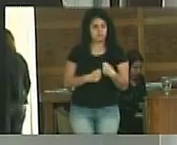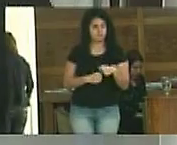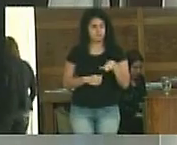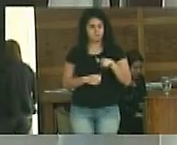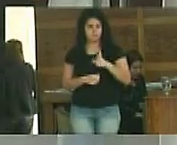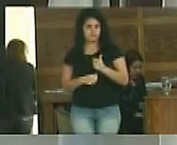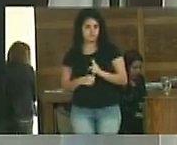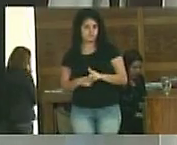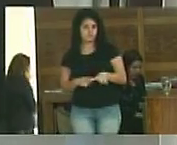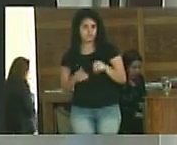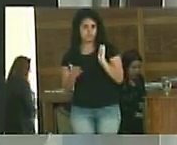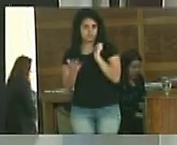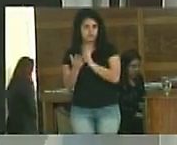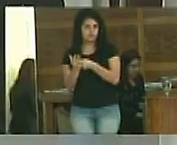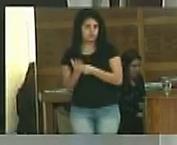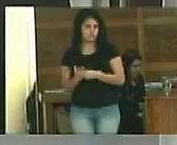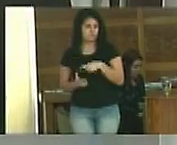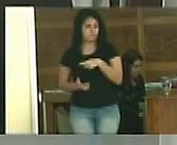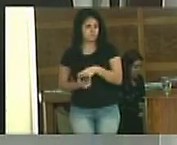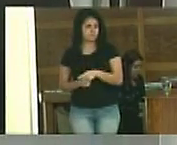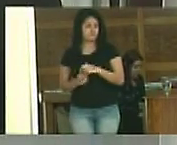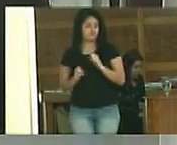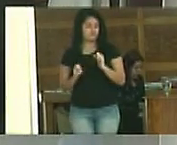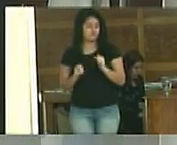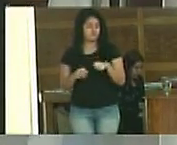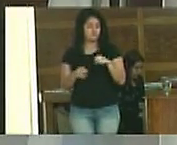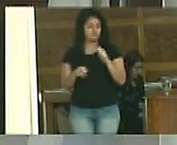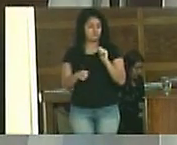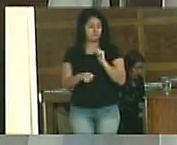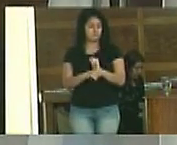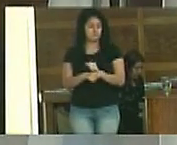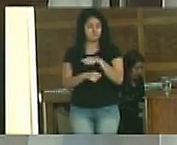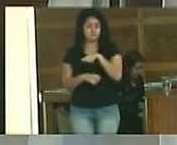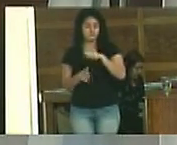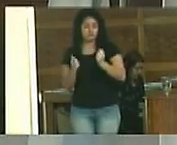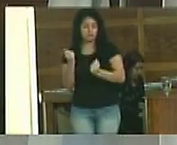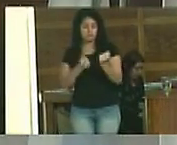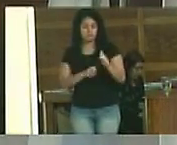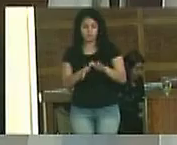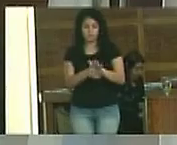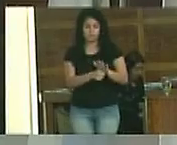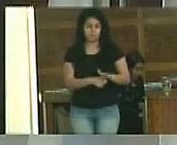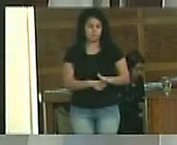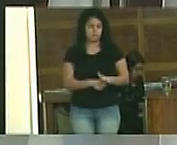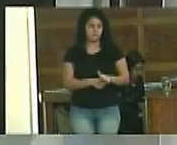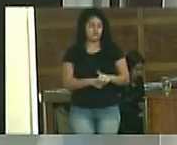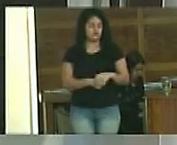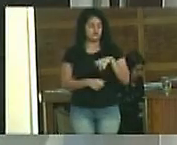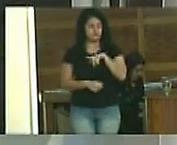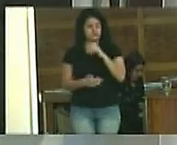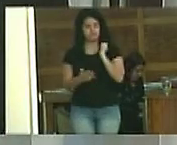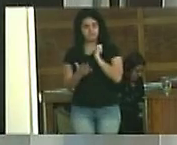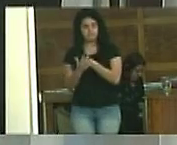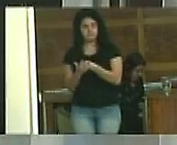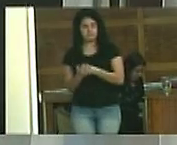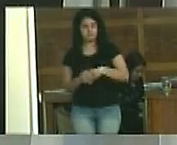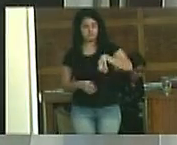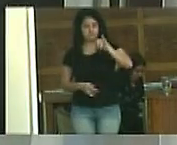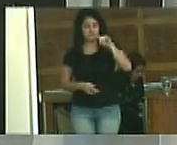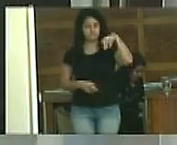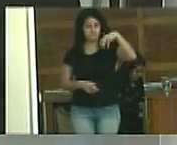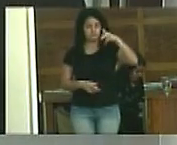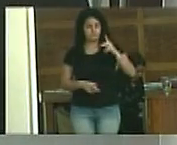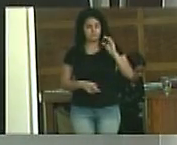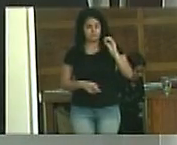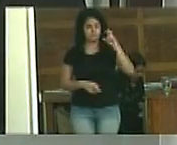você não pagou, você está arriscado a parar ali, seu carro apreendido. E você paga,